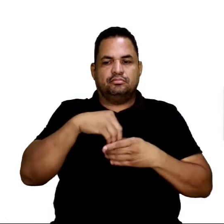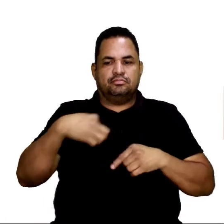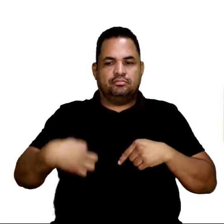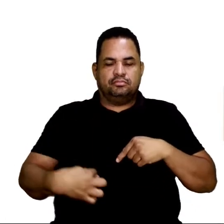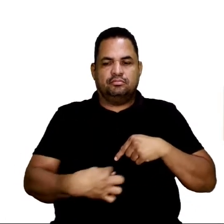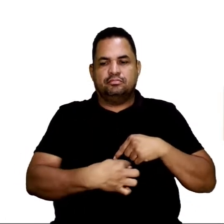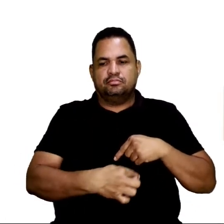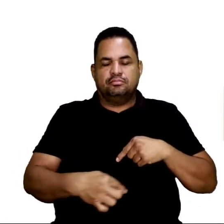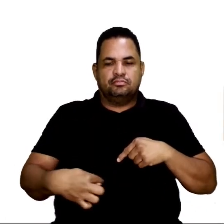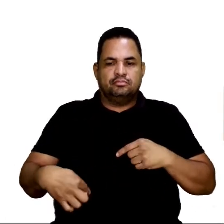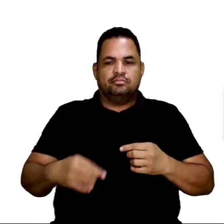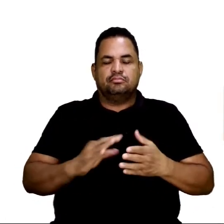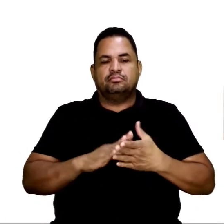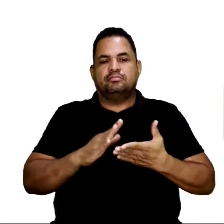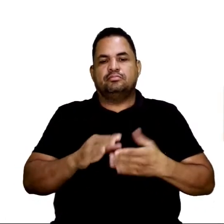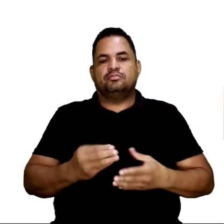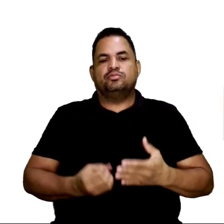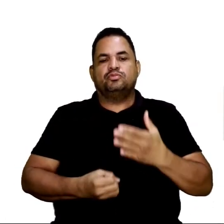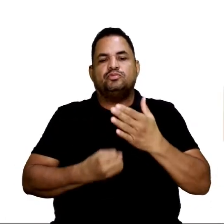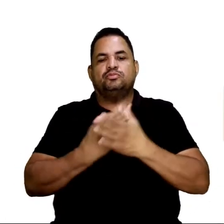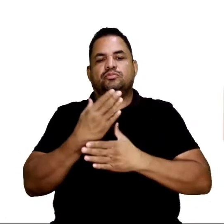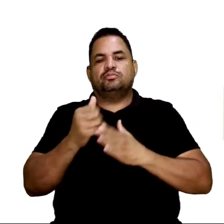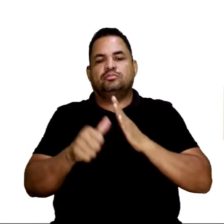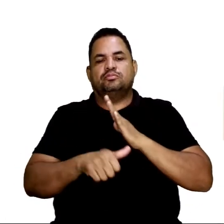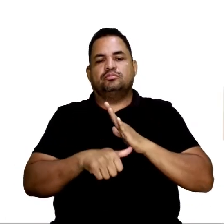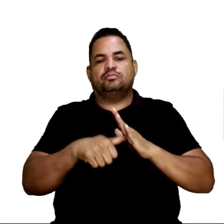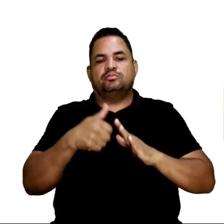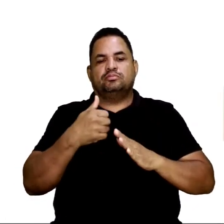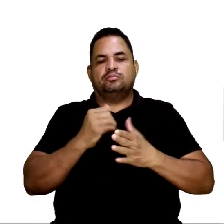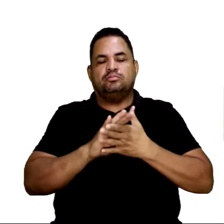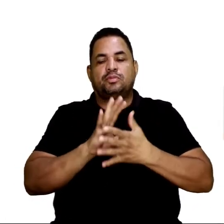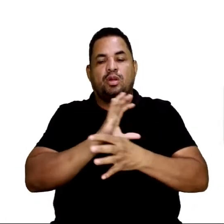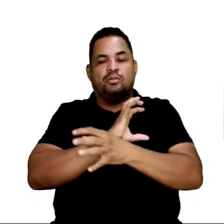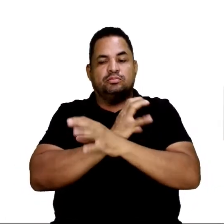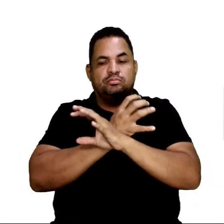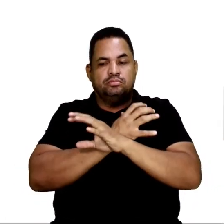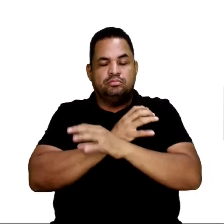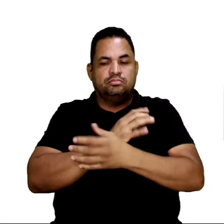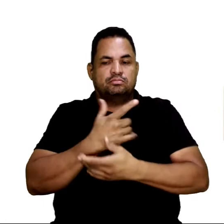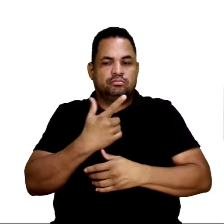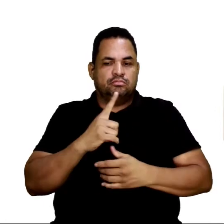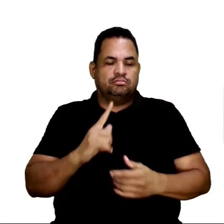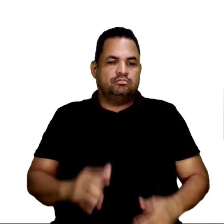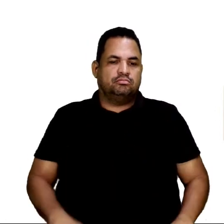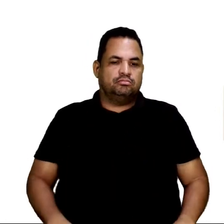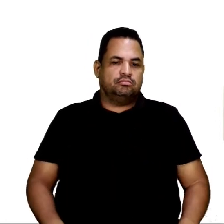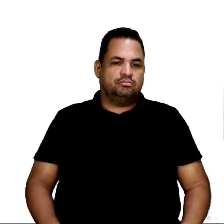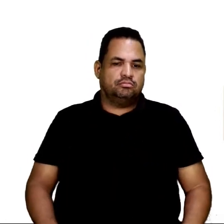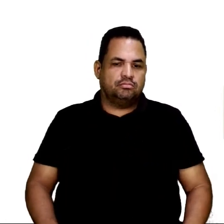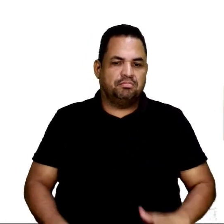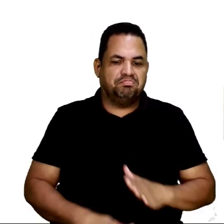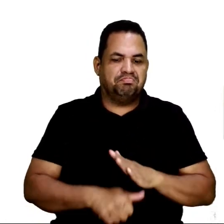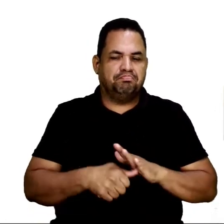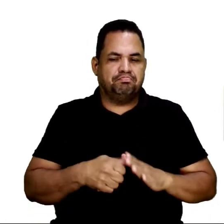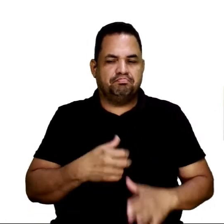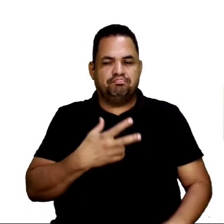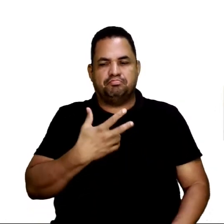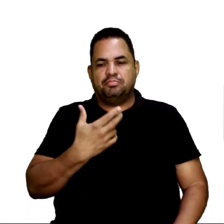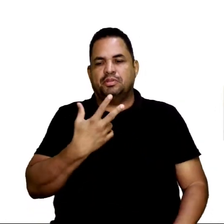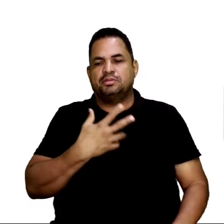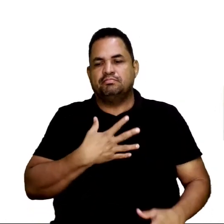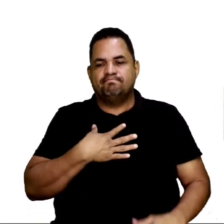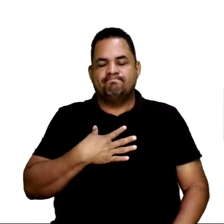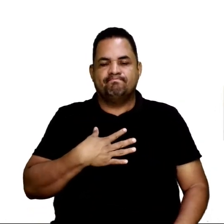umbilical. Aparecem os primeiros sinais de ossificação. Ainda não é especificamente os ossos, mas inicia-se o processo